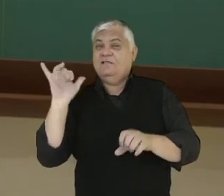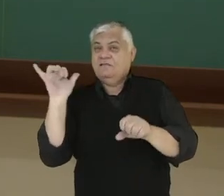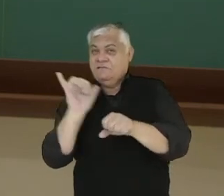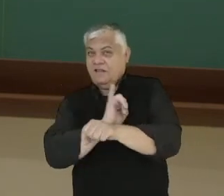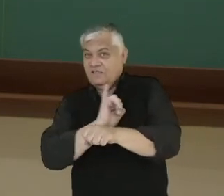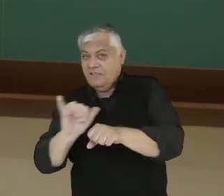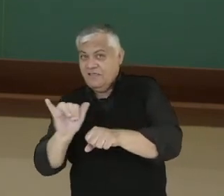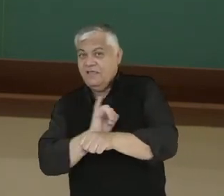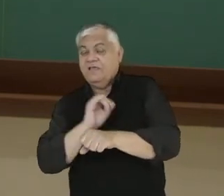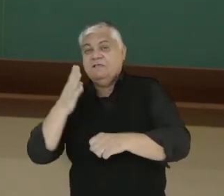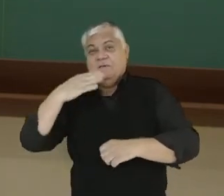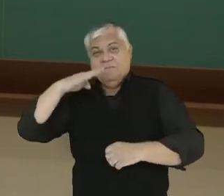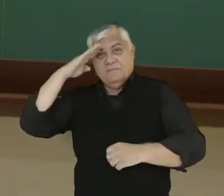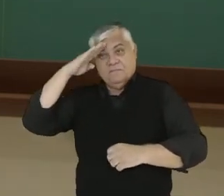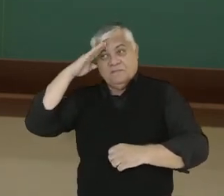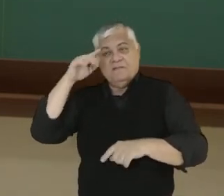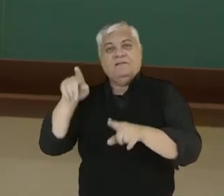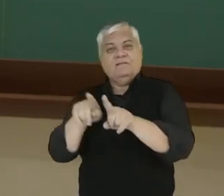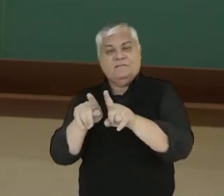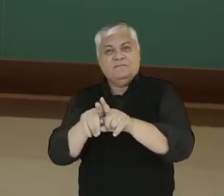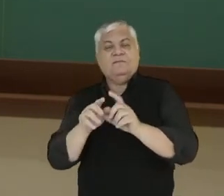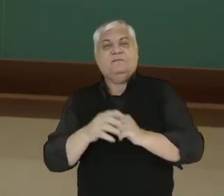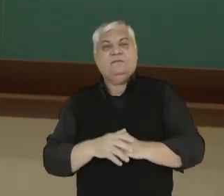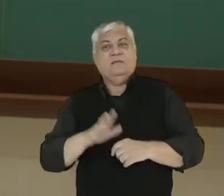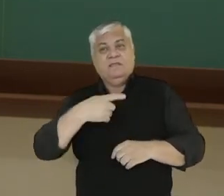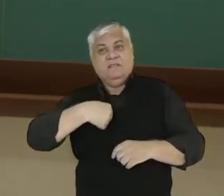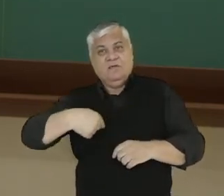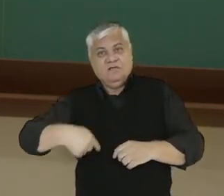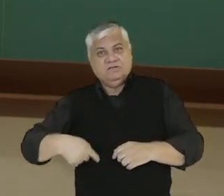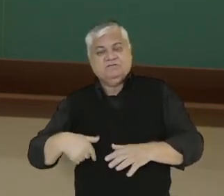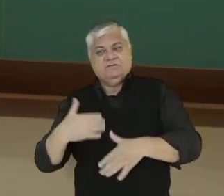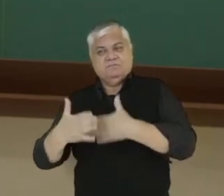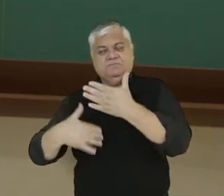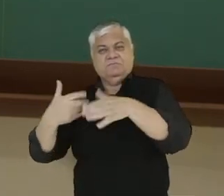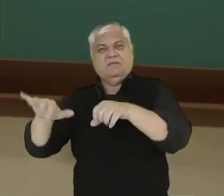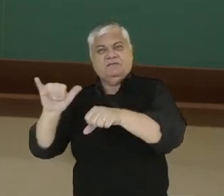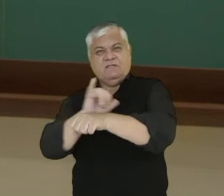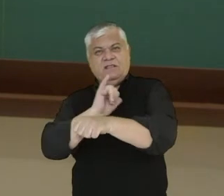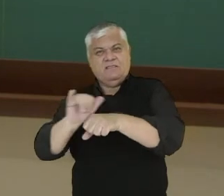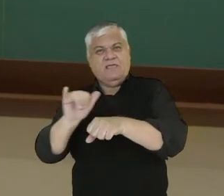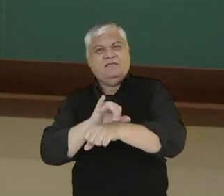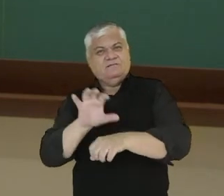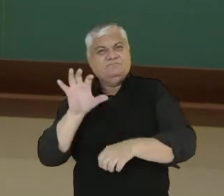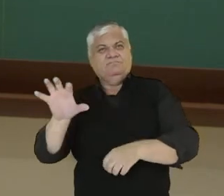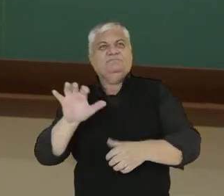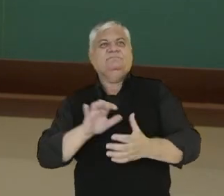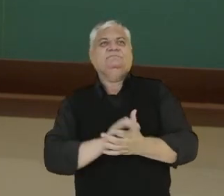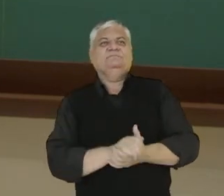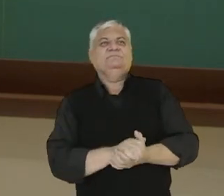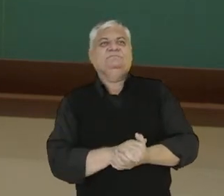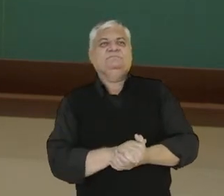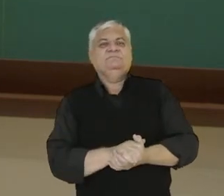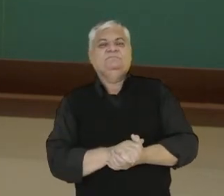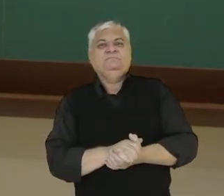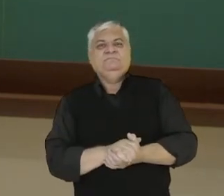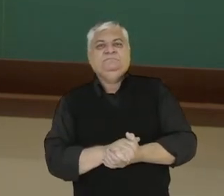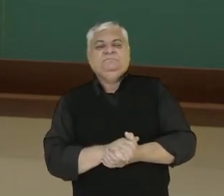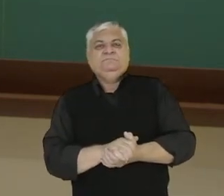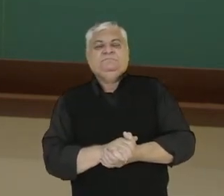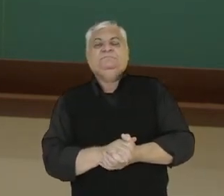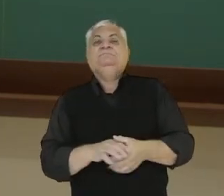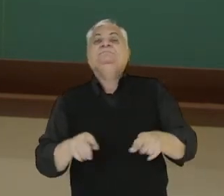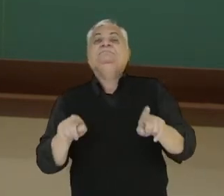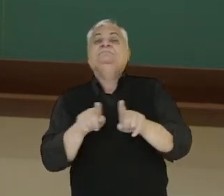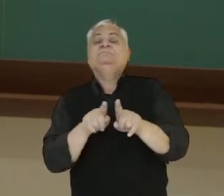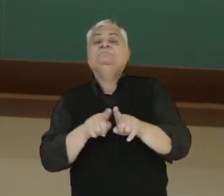e militarmente? Sim. Então, a China desenvolve estratégias nesse sentido também, certo? Quanto ao